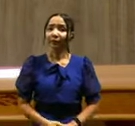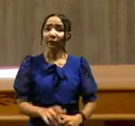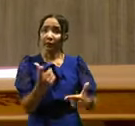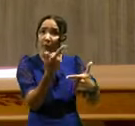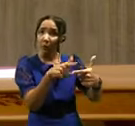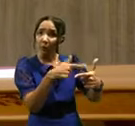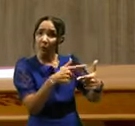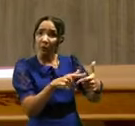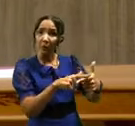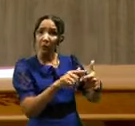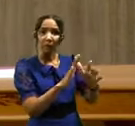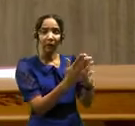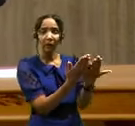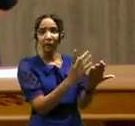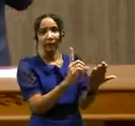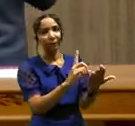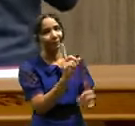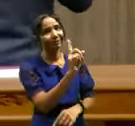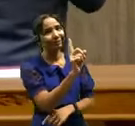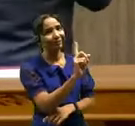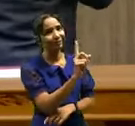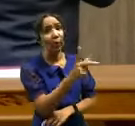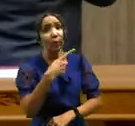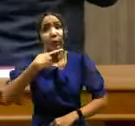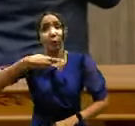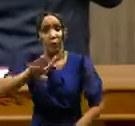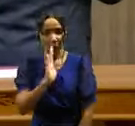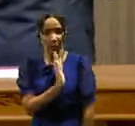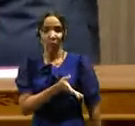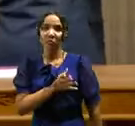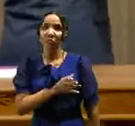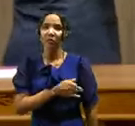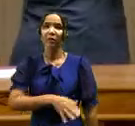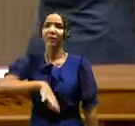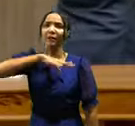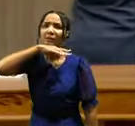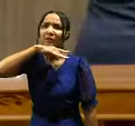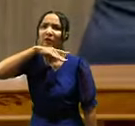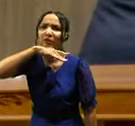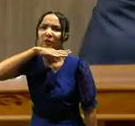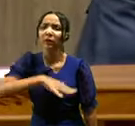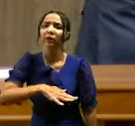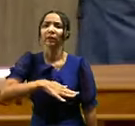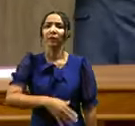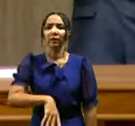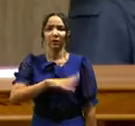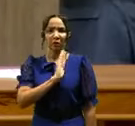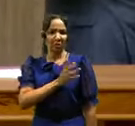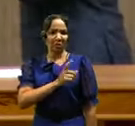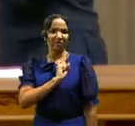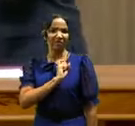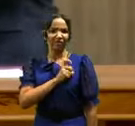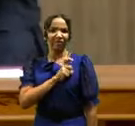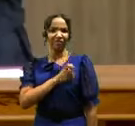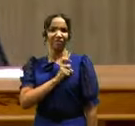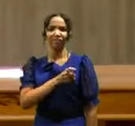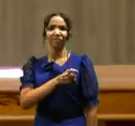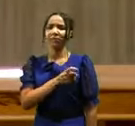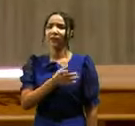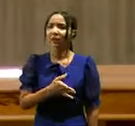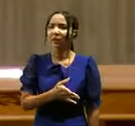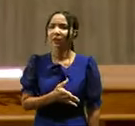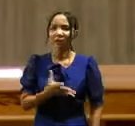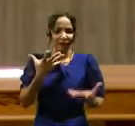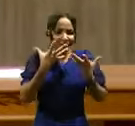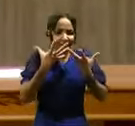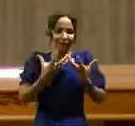palavra entenderam agora e solo ruim e coração ruim que não recebe a